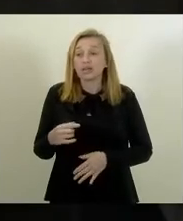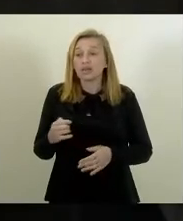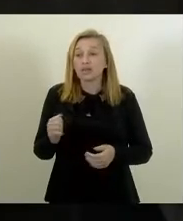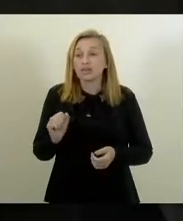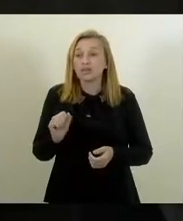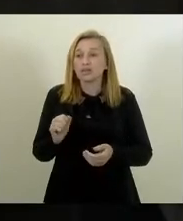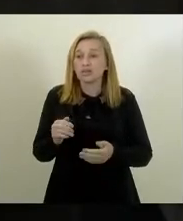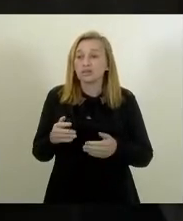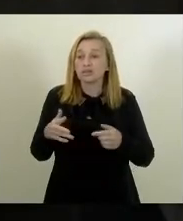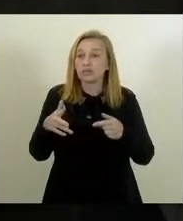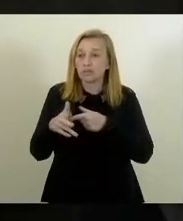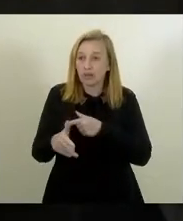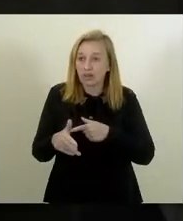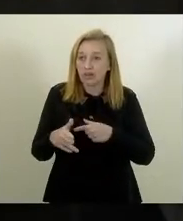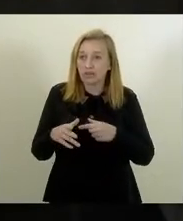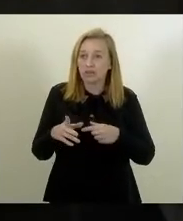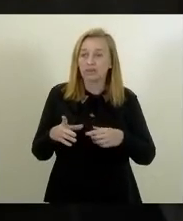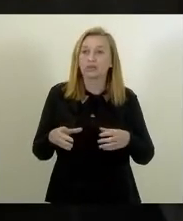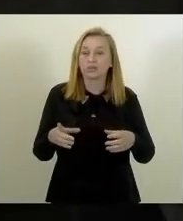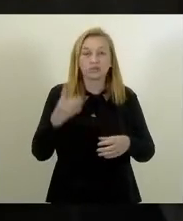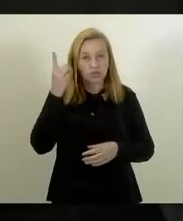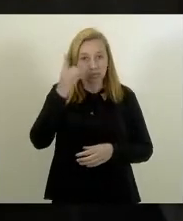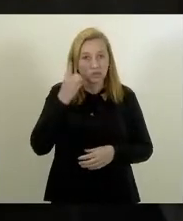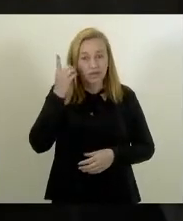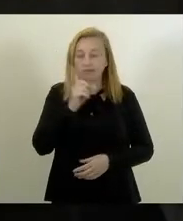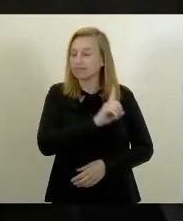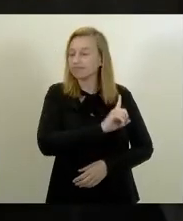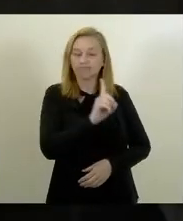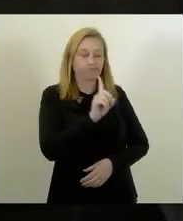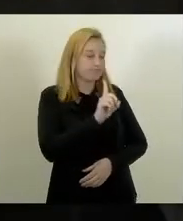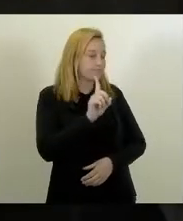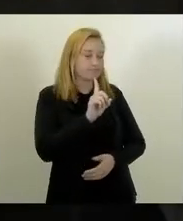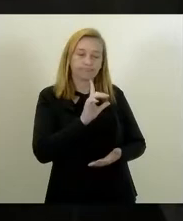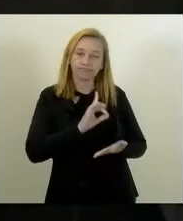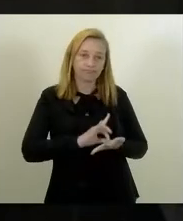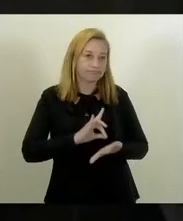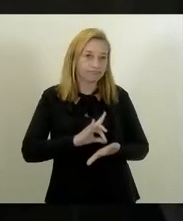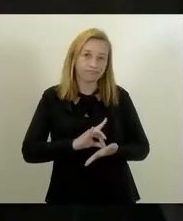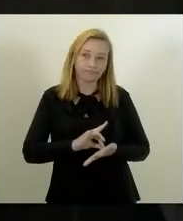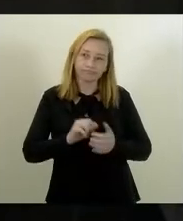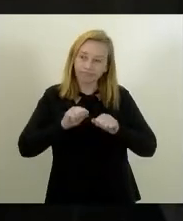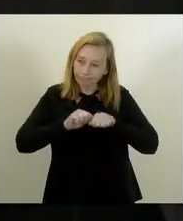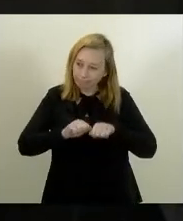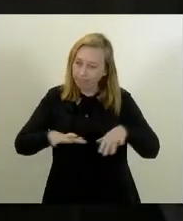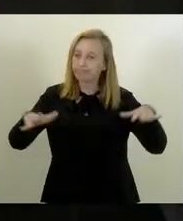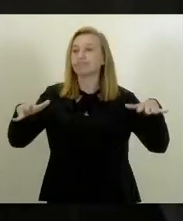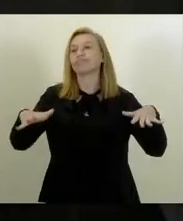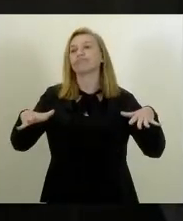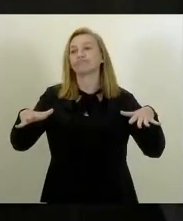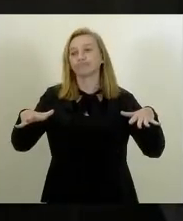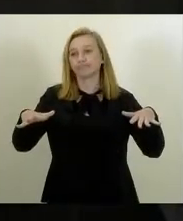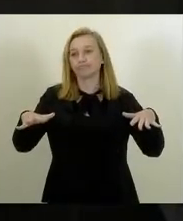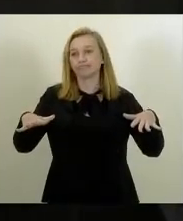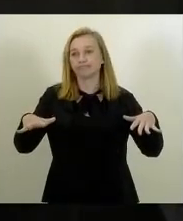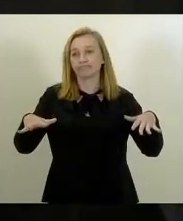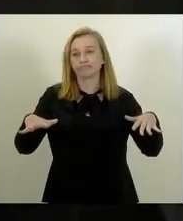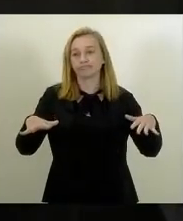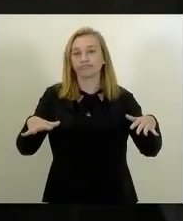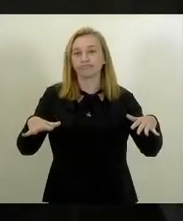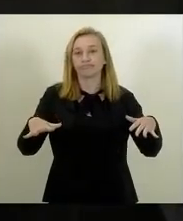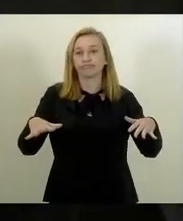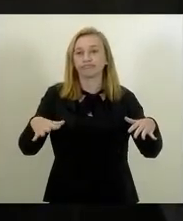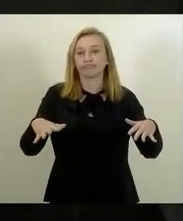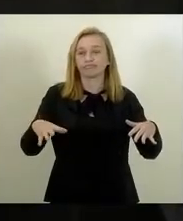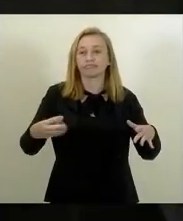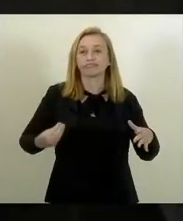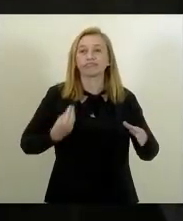parlamento, eu respondo, não é verdade. Amplia a participação do